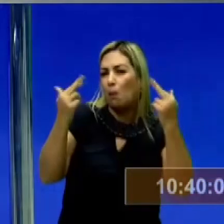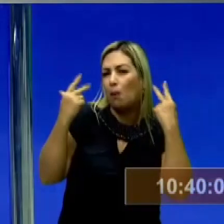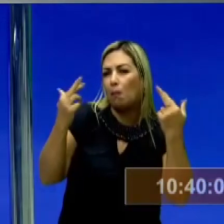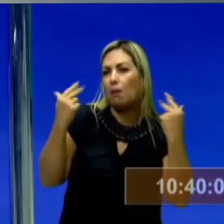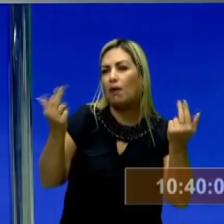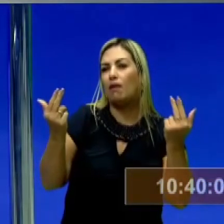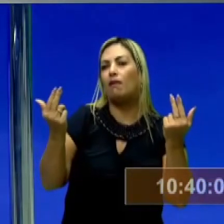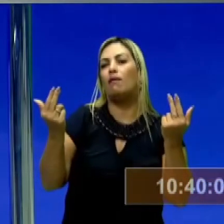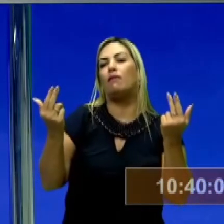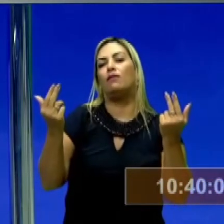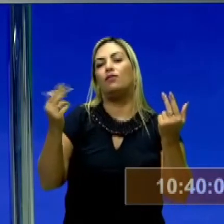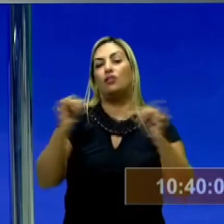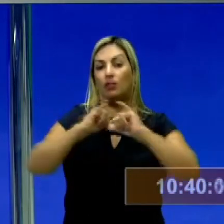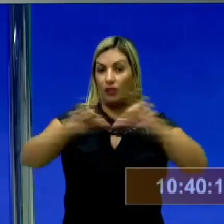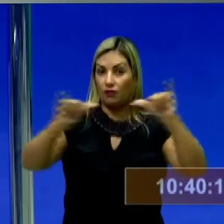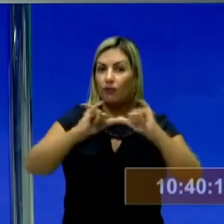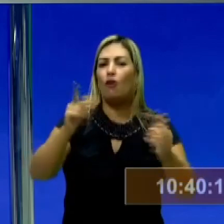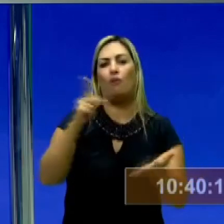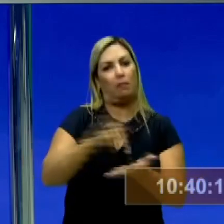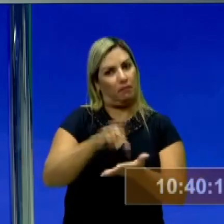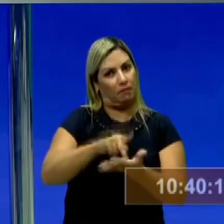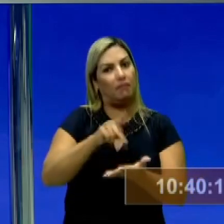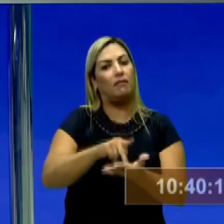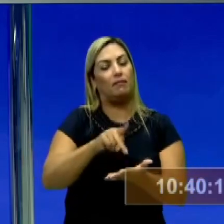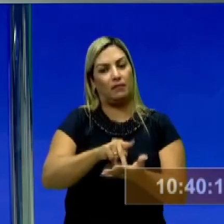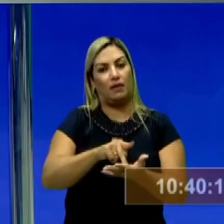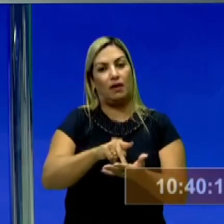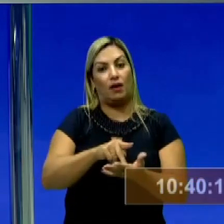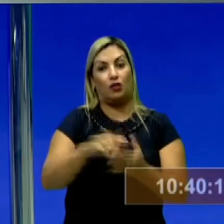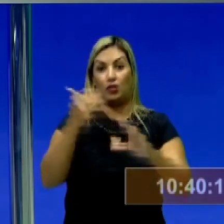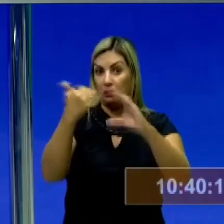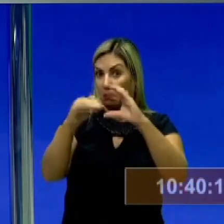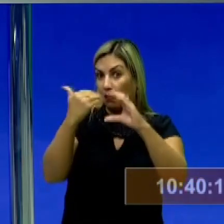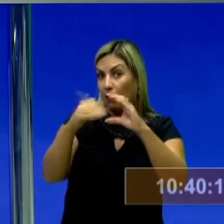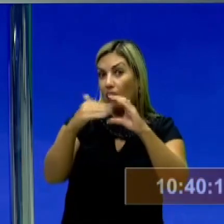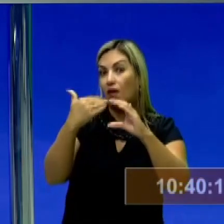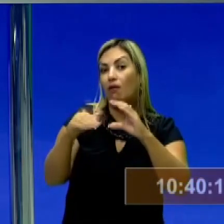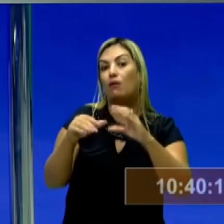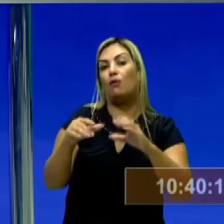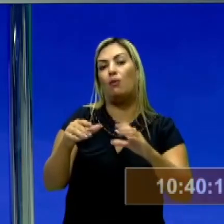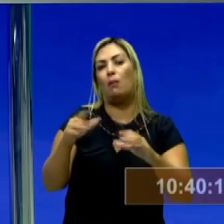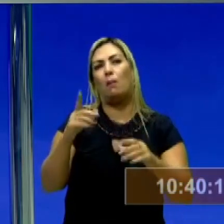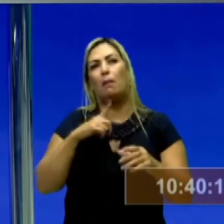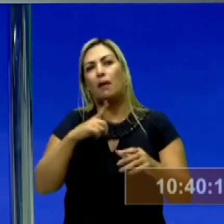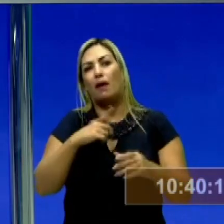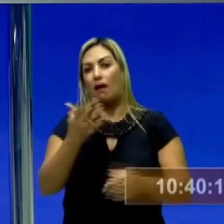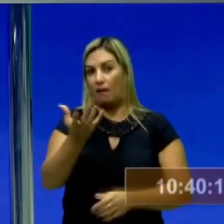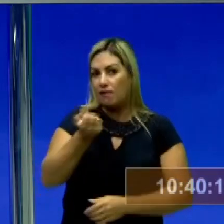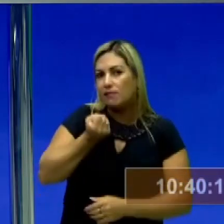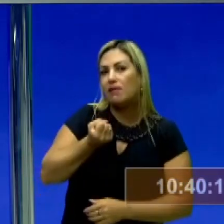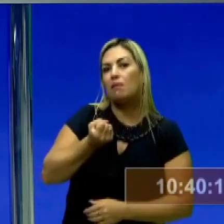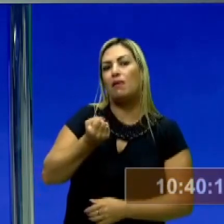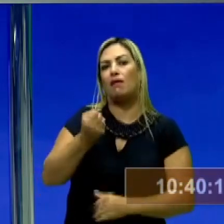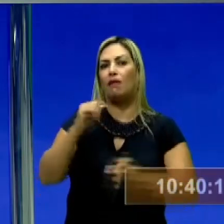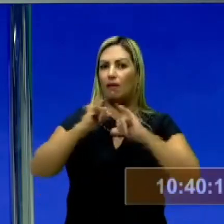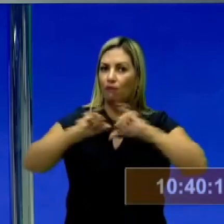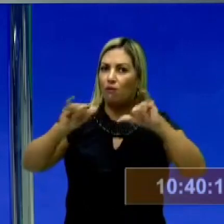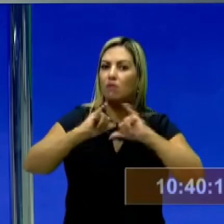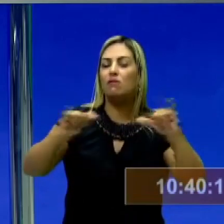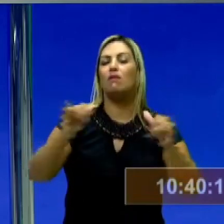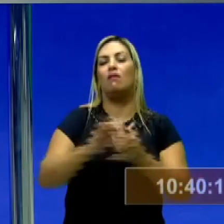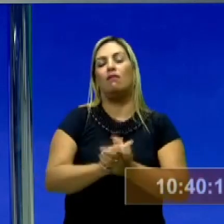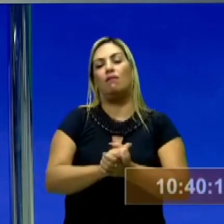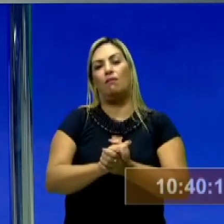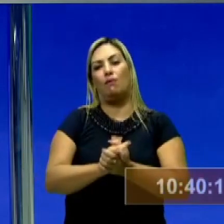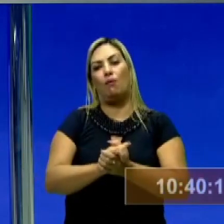Normalmente, ele informa mesmo o seu e-mail para receber algum tipo de informativo